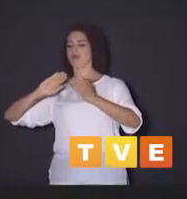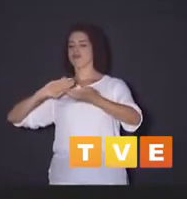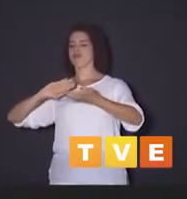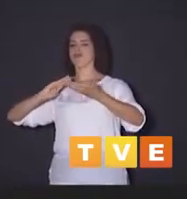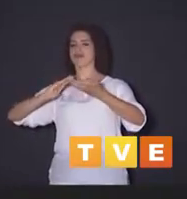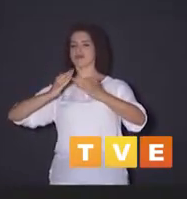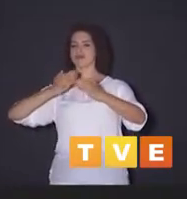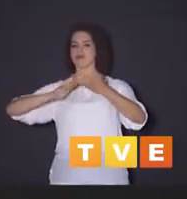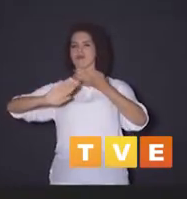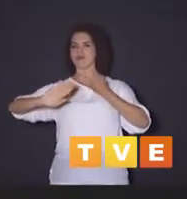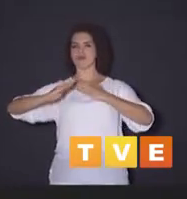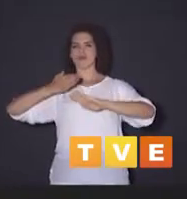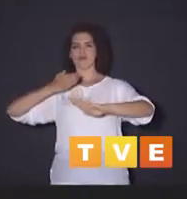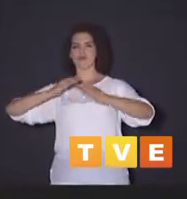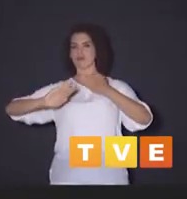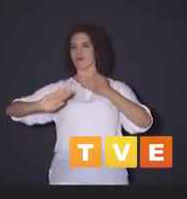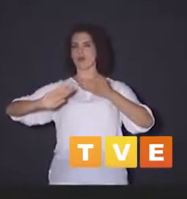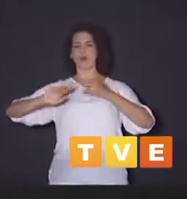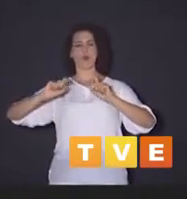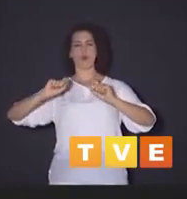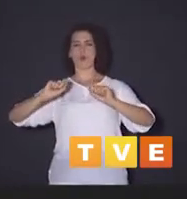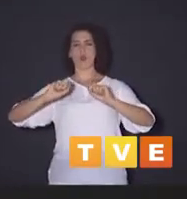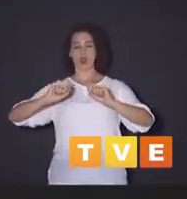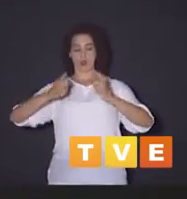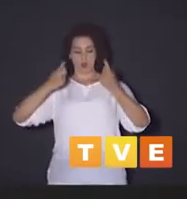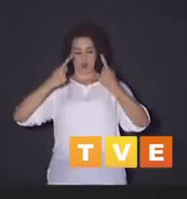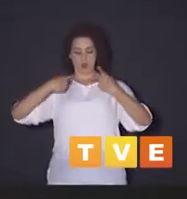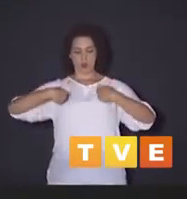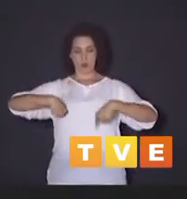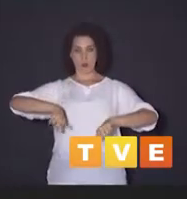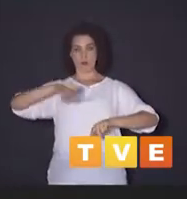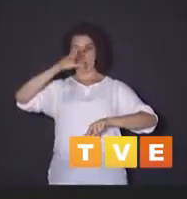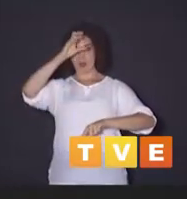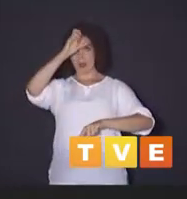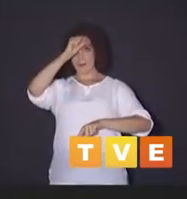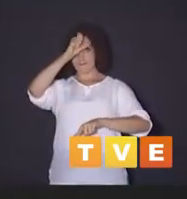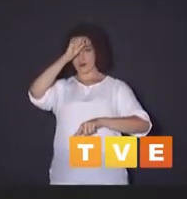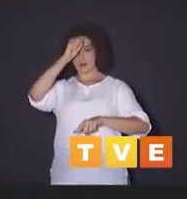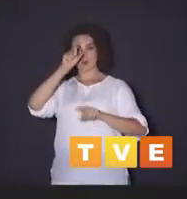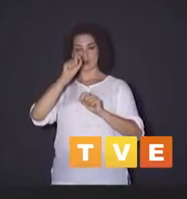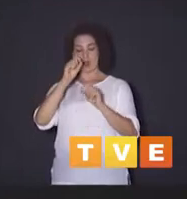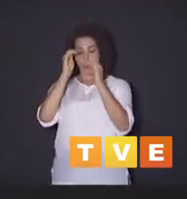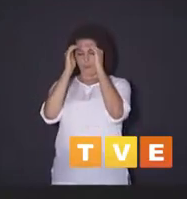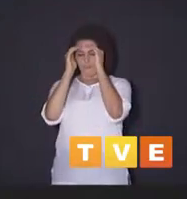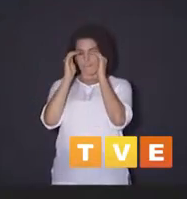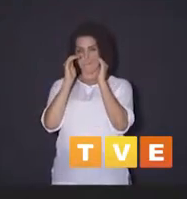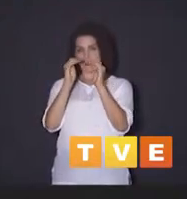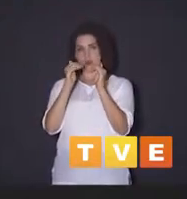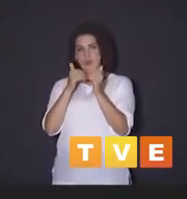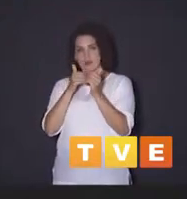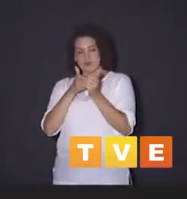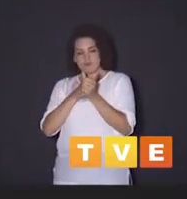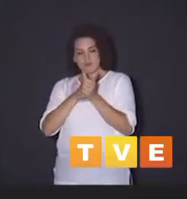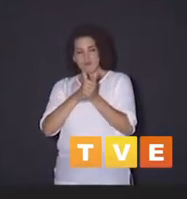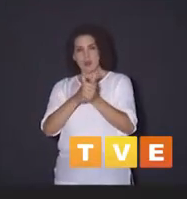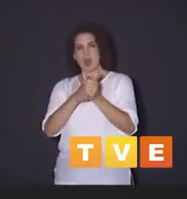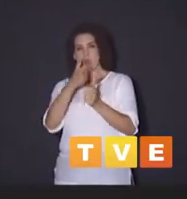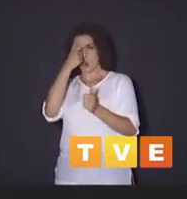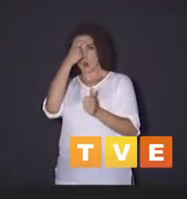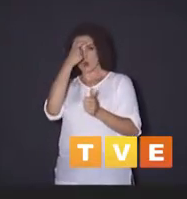é a disciplina do corpo para que nós chamaríamos consciência corporal quer dizer onde você tá o